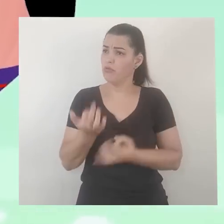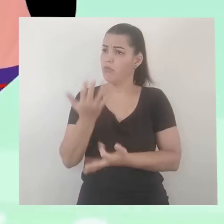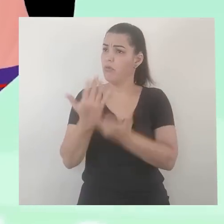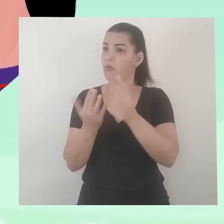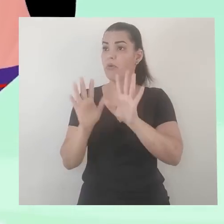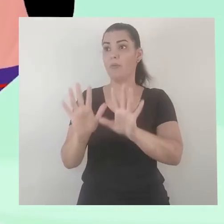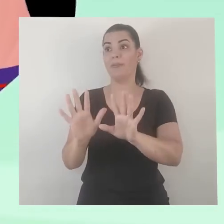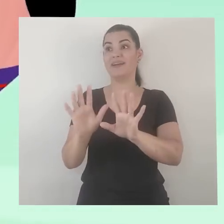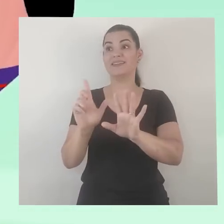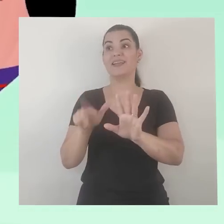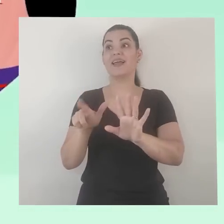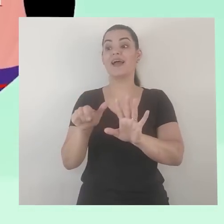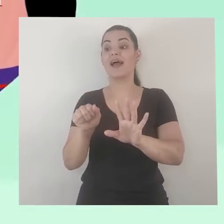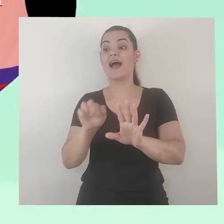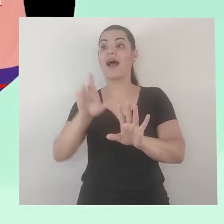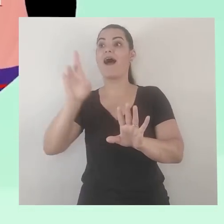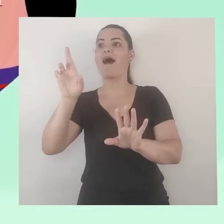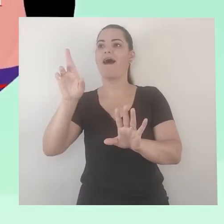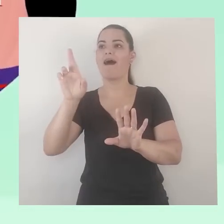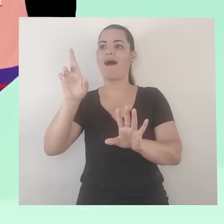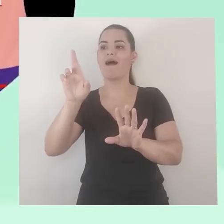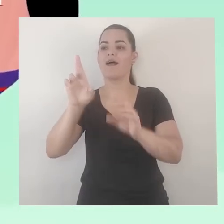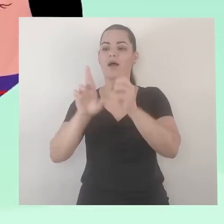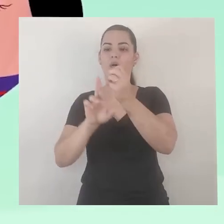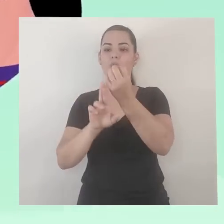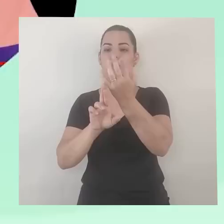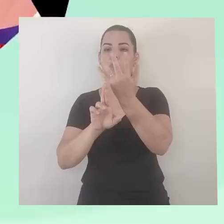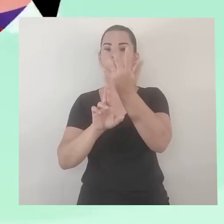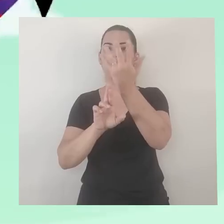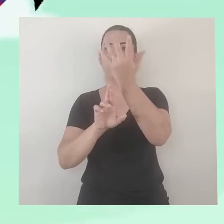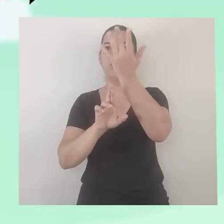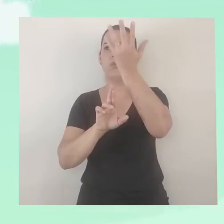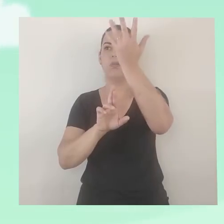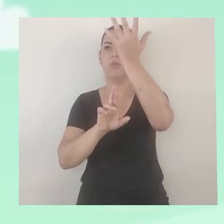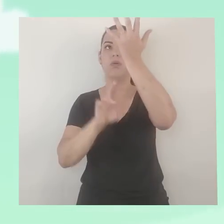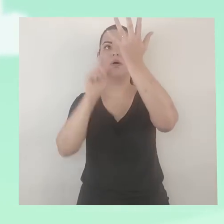é esse ar quente do fogo que está fazendo a gente subir cada vez mais pro